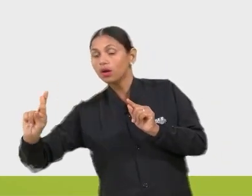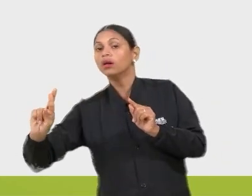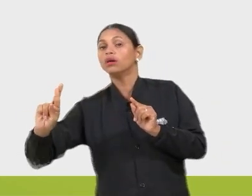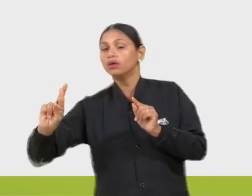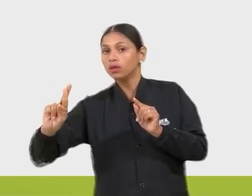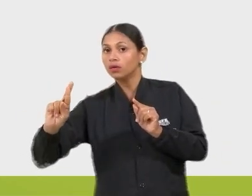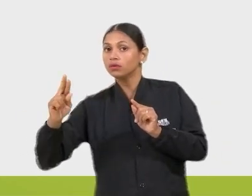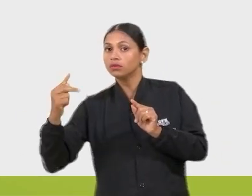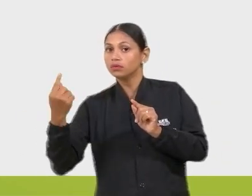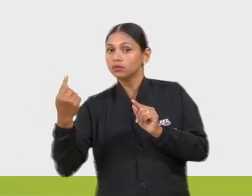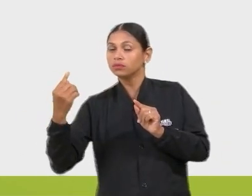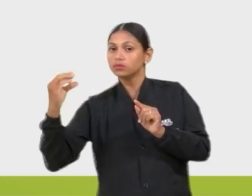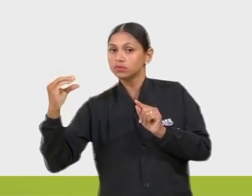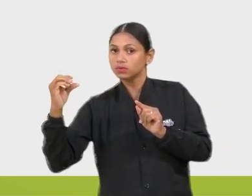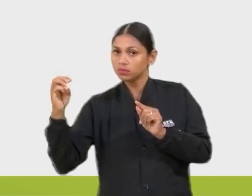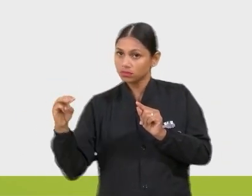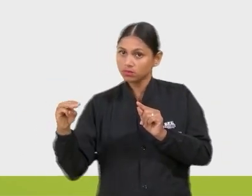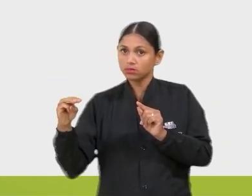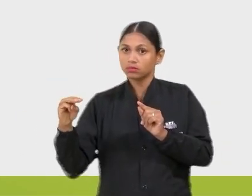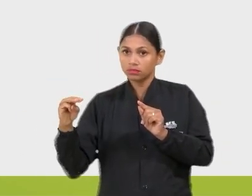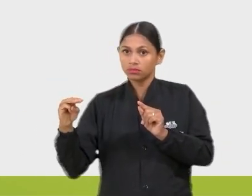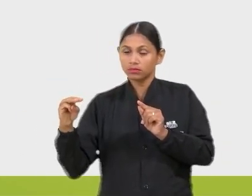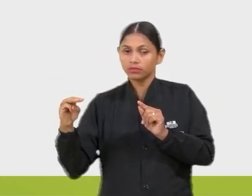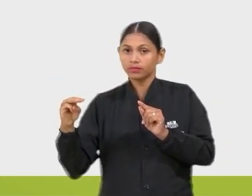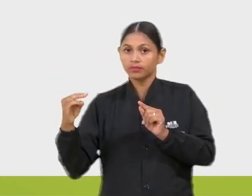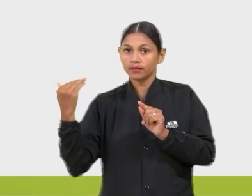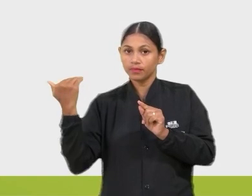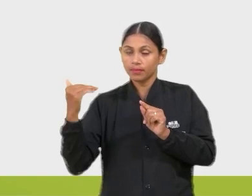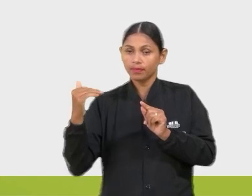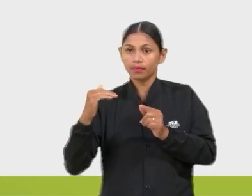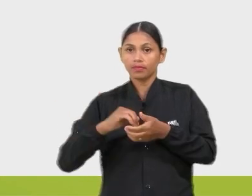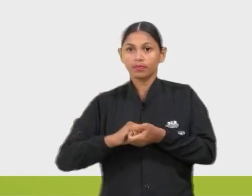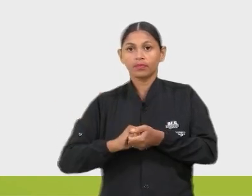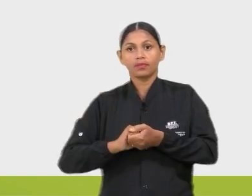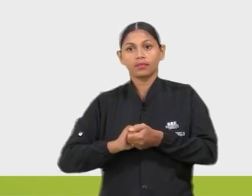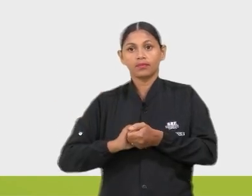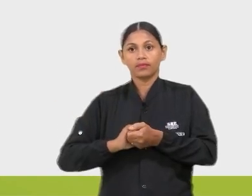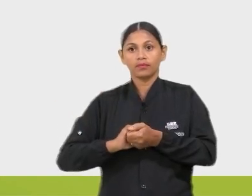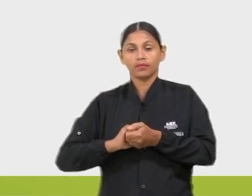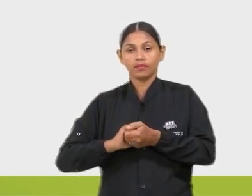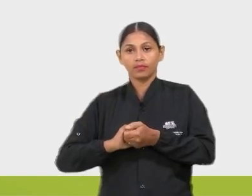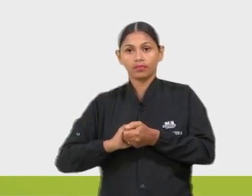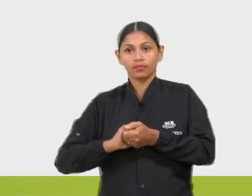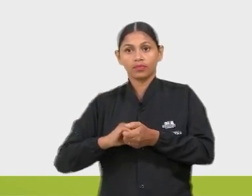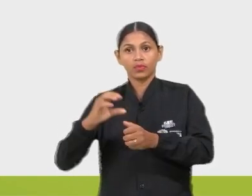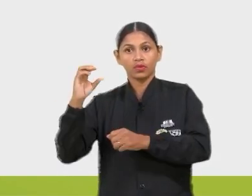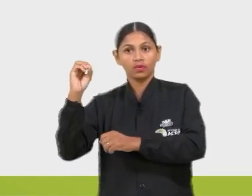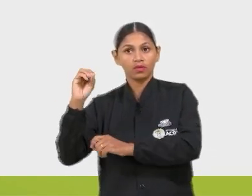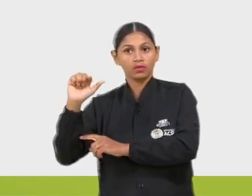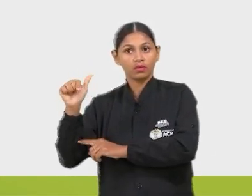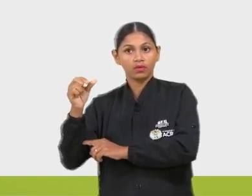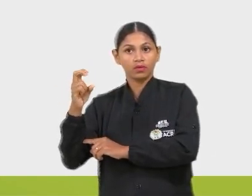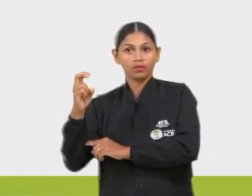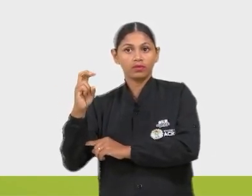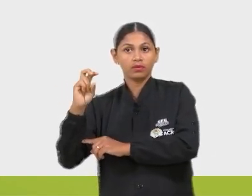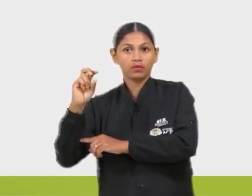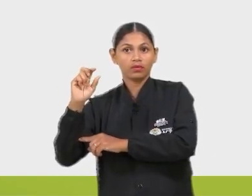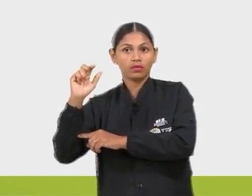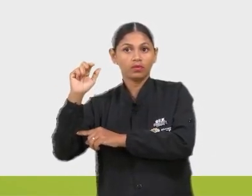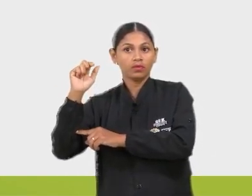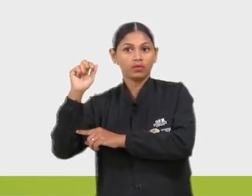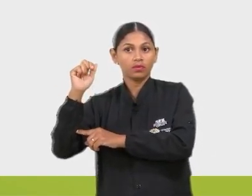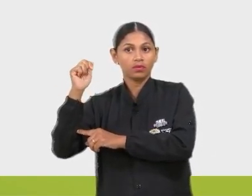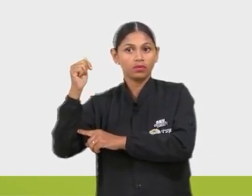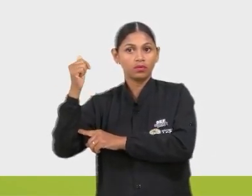né? 1 centímetro, logo o raio é metade. Raio ao quadrado, ou seja, 0,25 ao quadrado é igual a